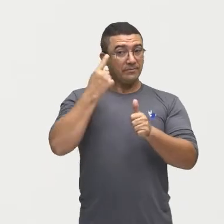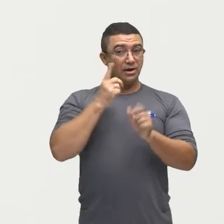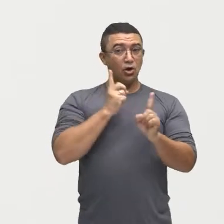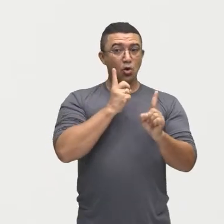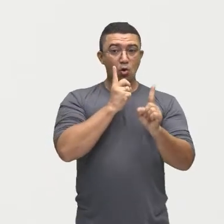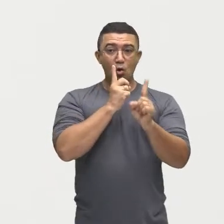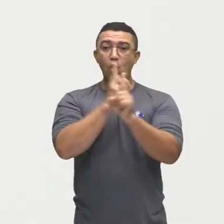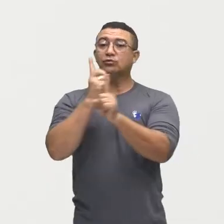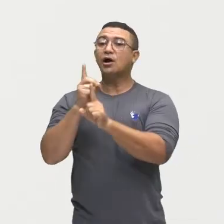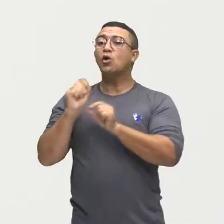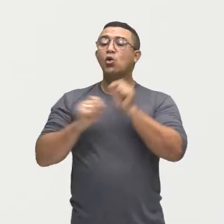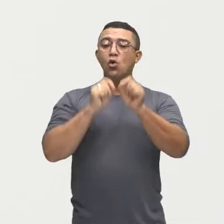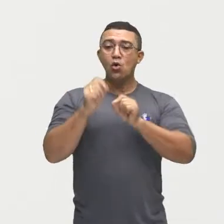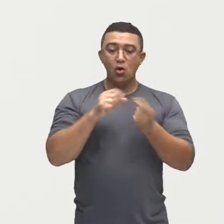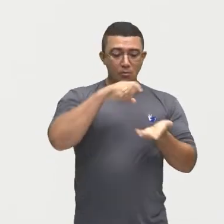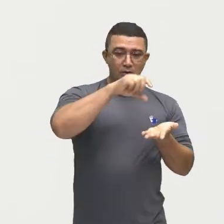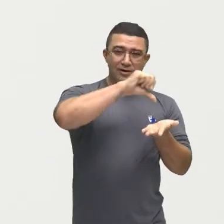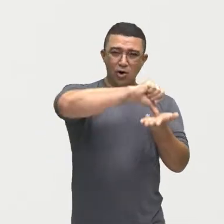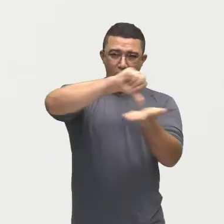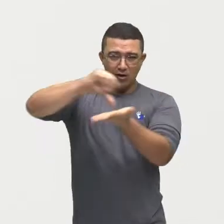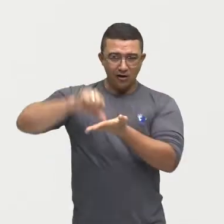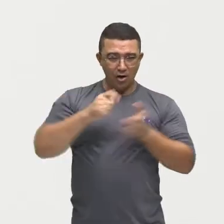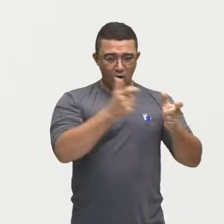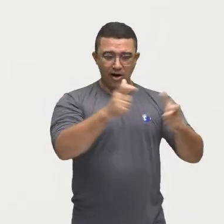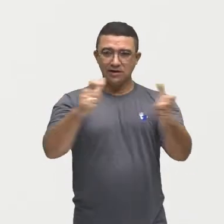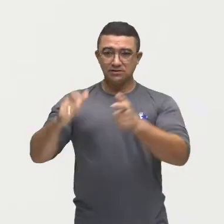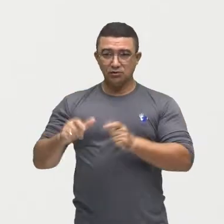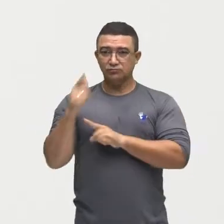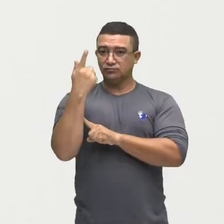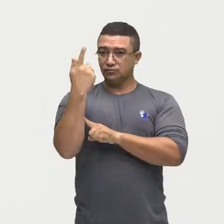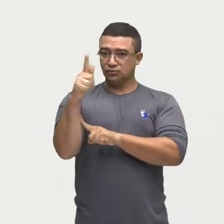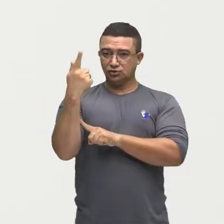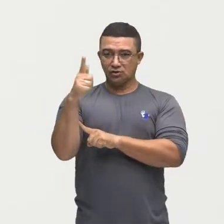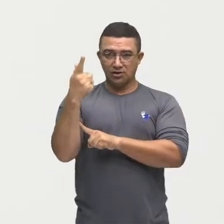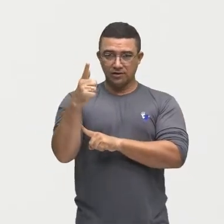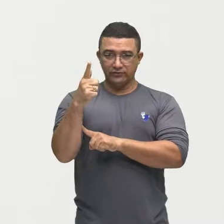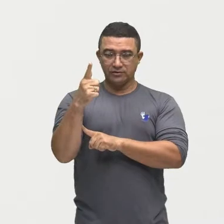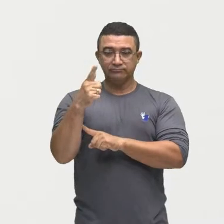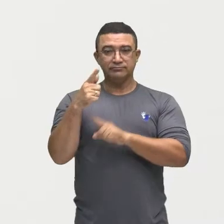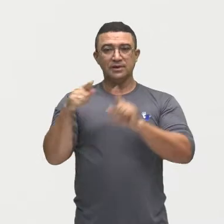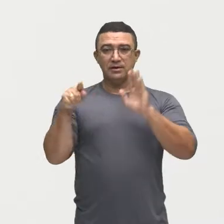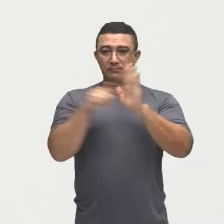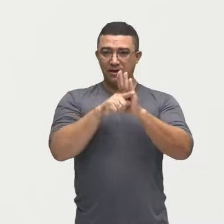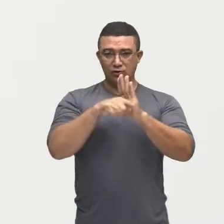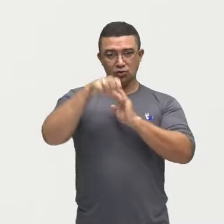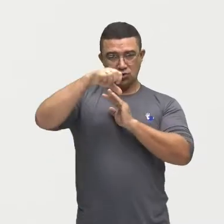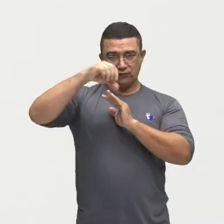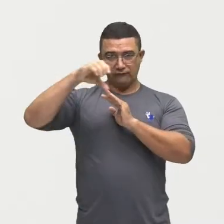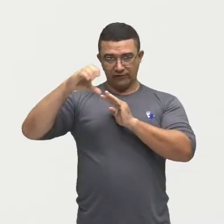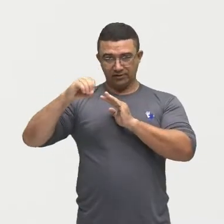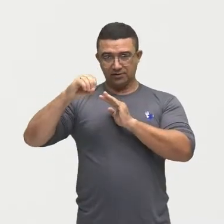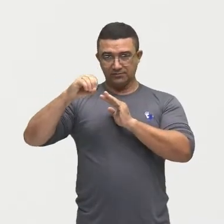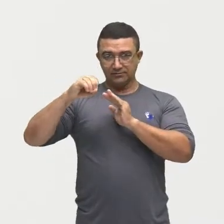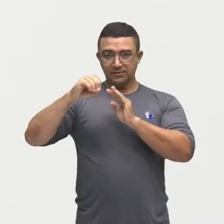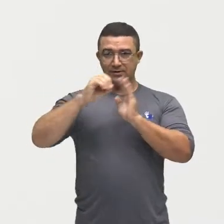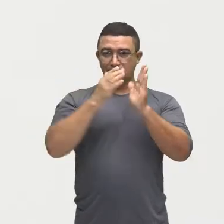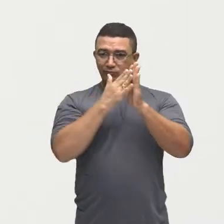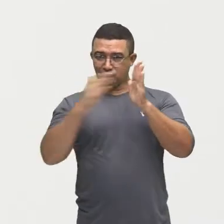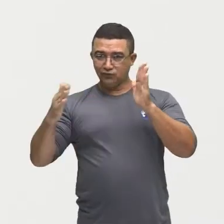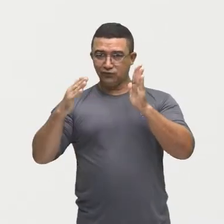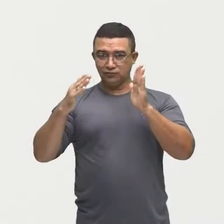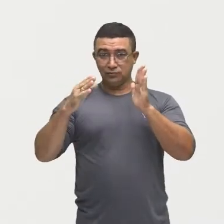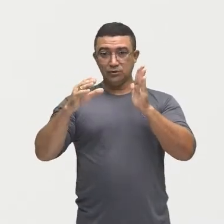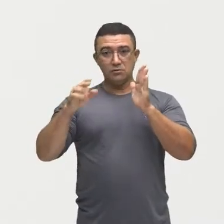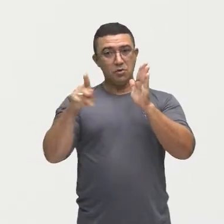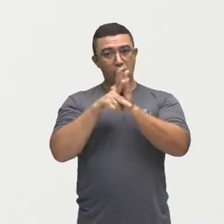uma coordenada geográfica, que vai variar aqui de menos 90 graus a 0 grau para o sul, tá